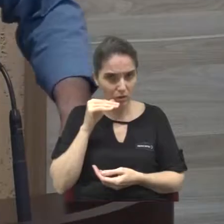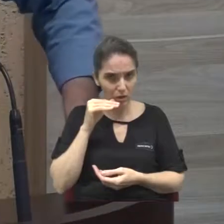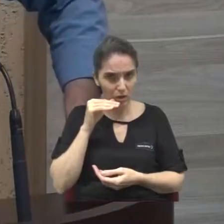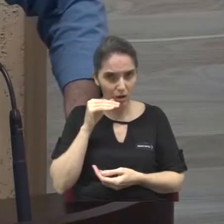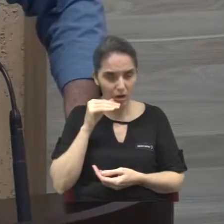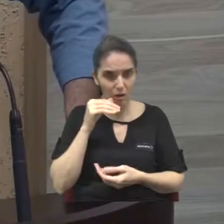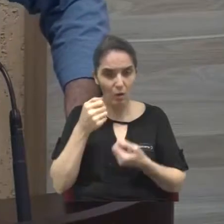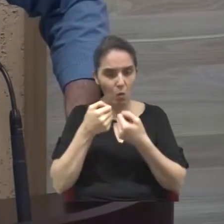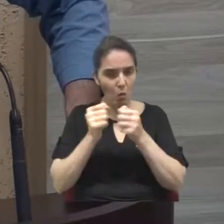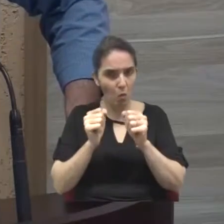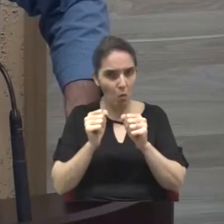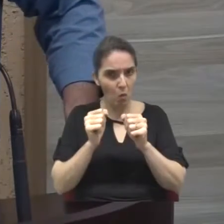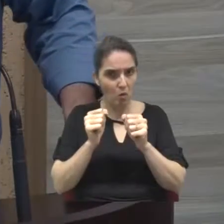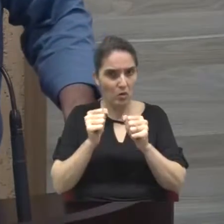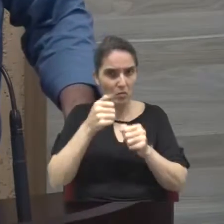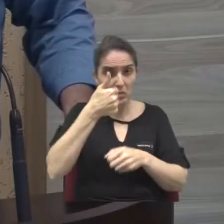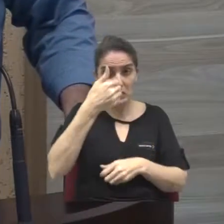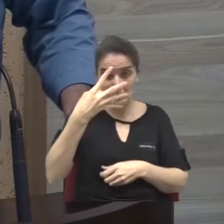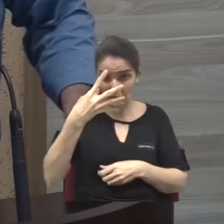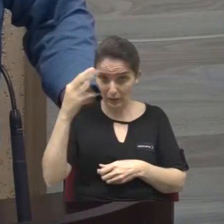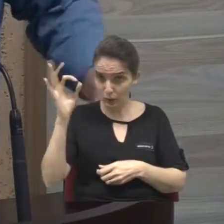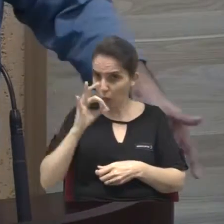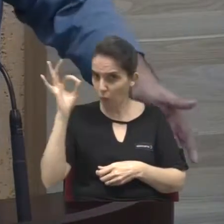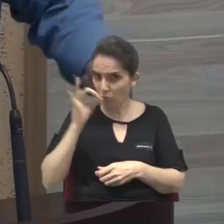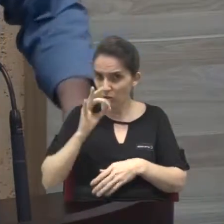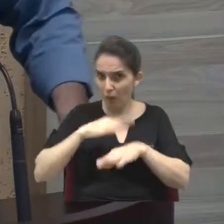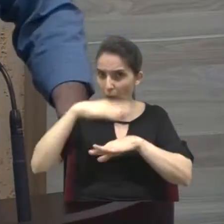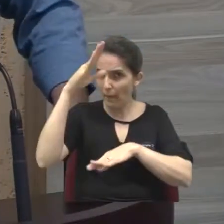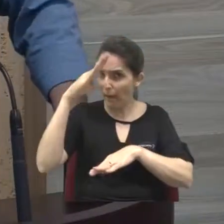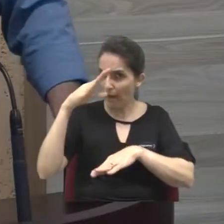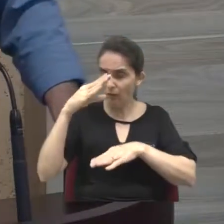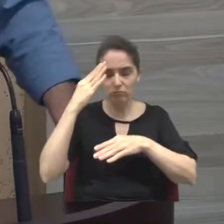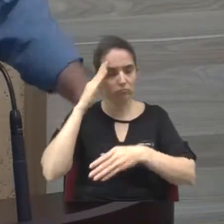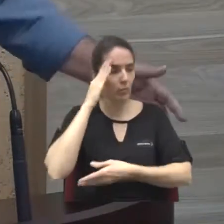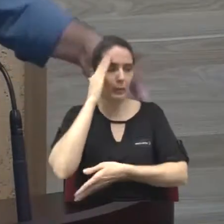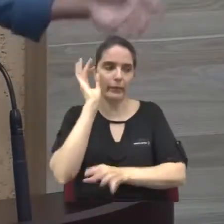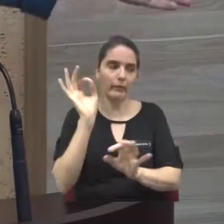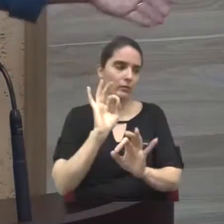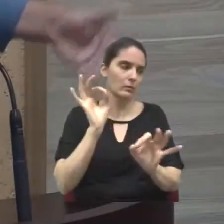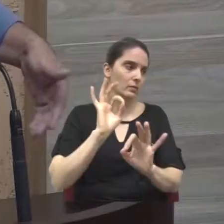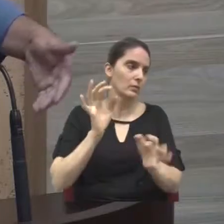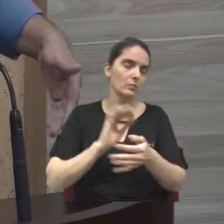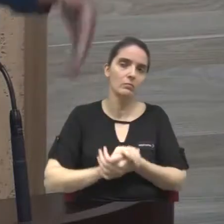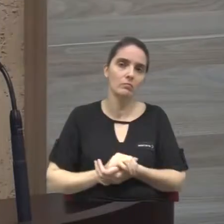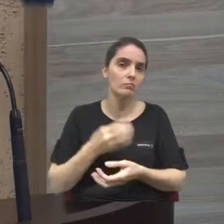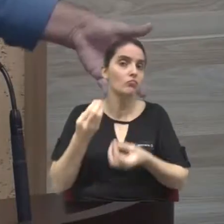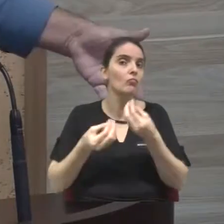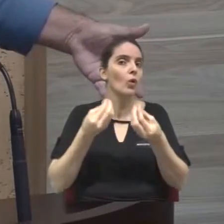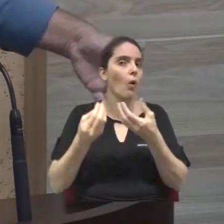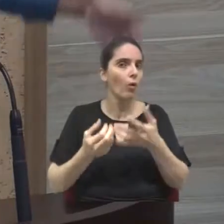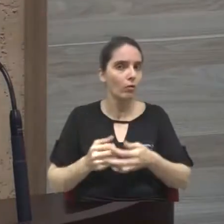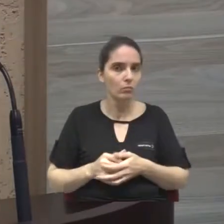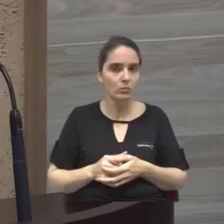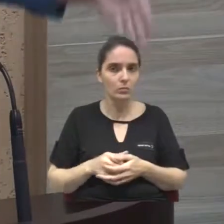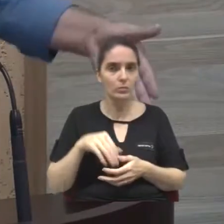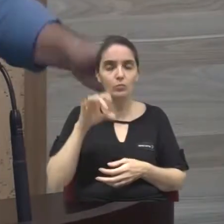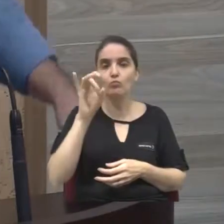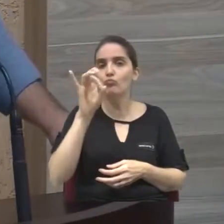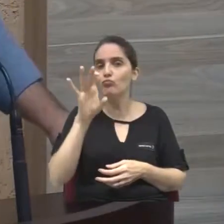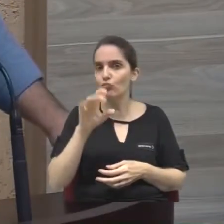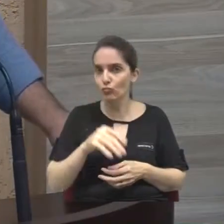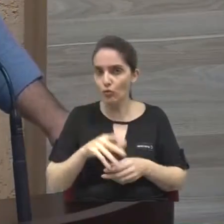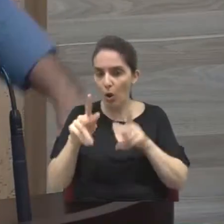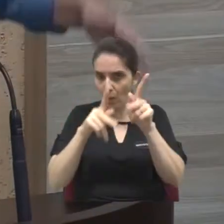aumentar 14%. Não dá para entender isso. Quer dizer, o prejuízo só fica no bolso de quem? Da